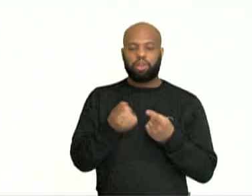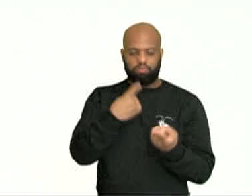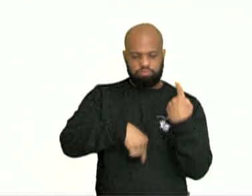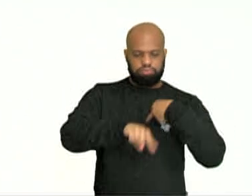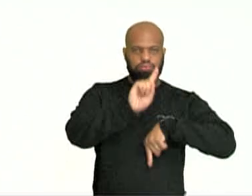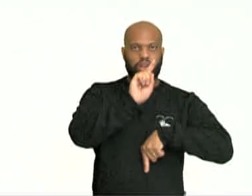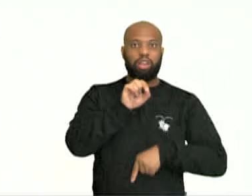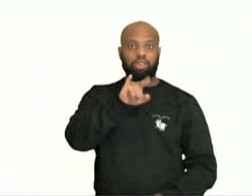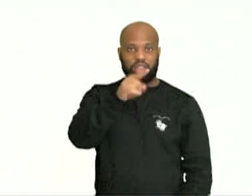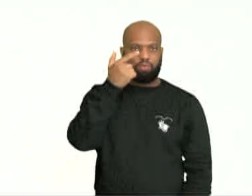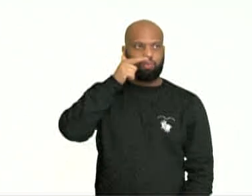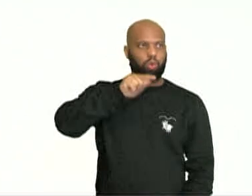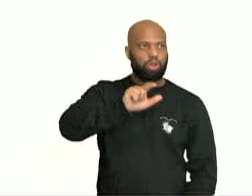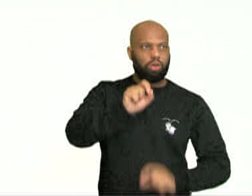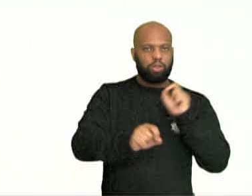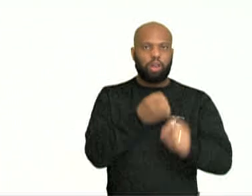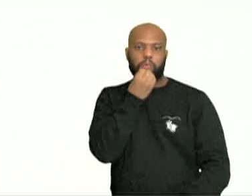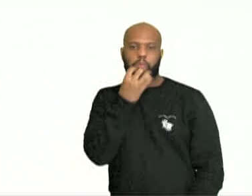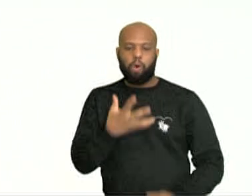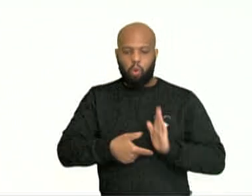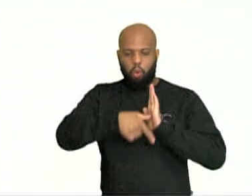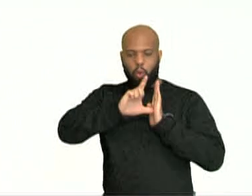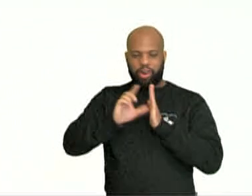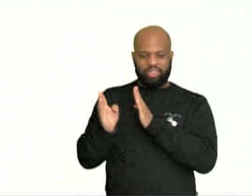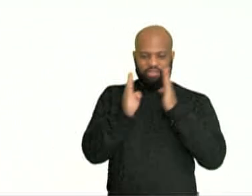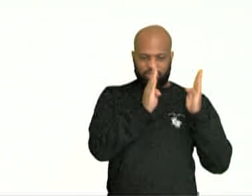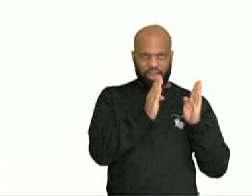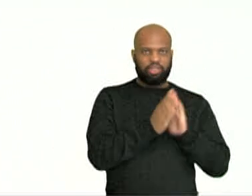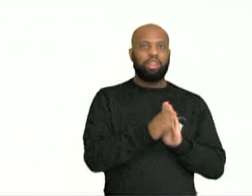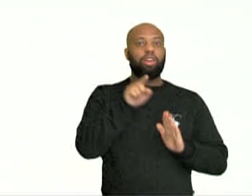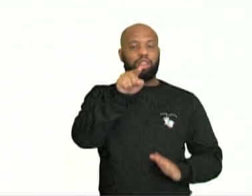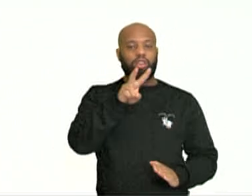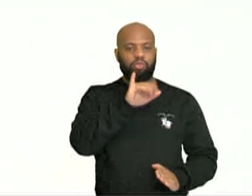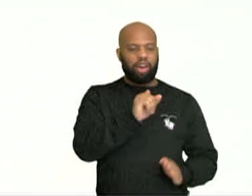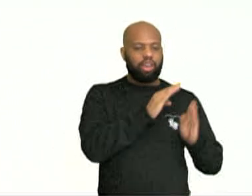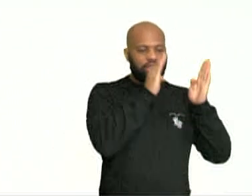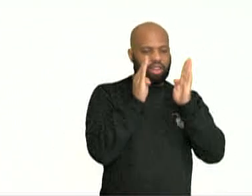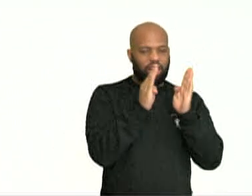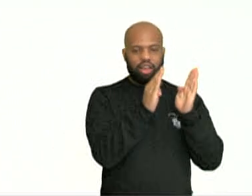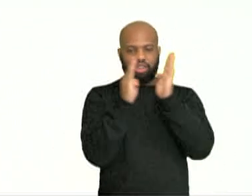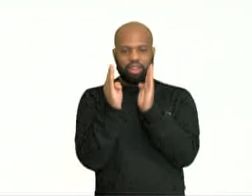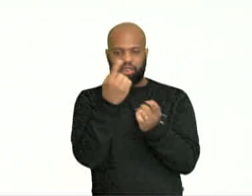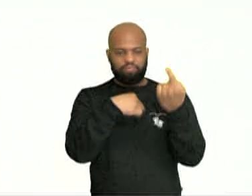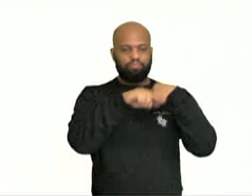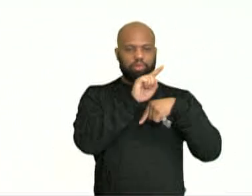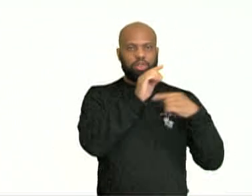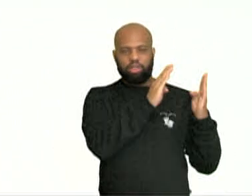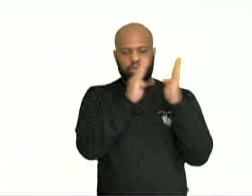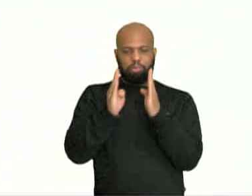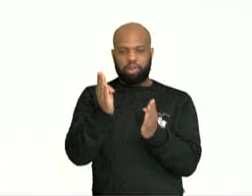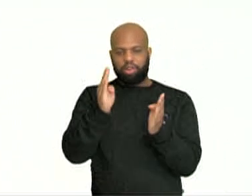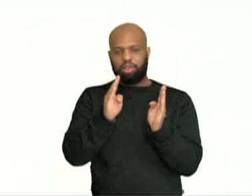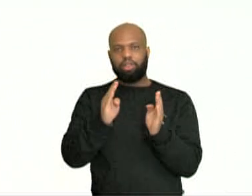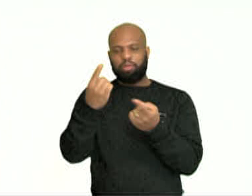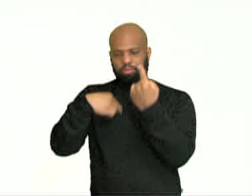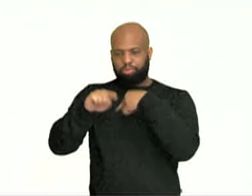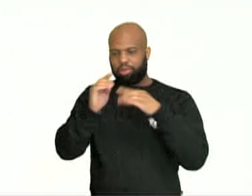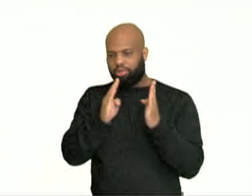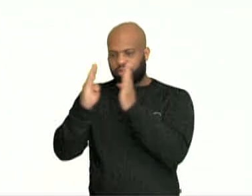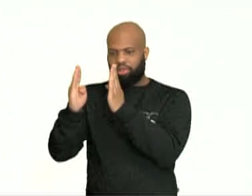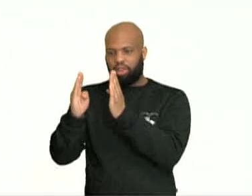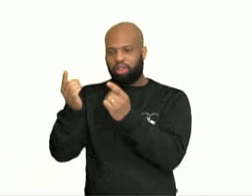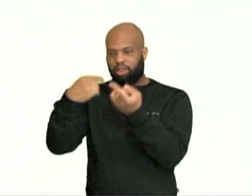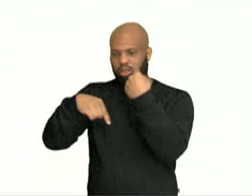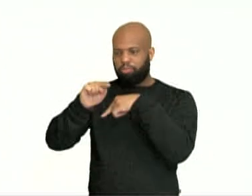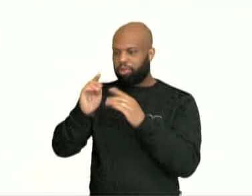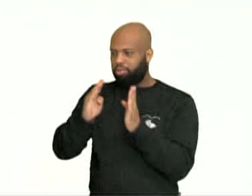no jogo caso você já esteja craque na fase atual. Então você vai avançando a dificuldade dos exercícios conforme